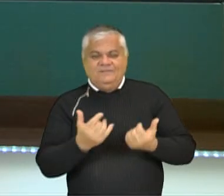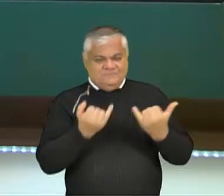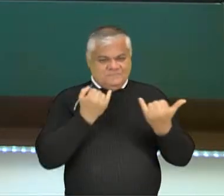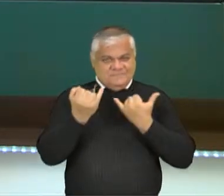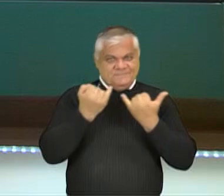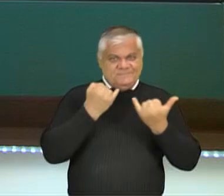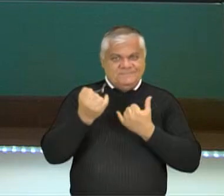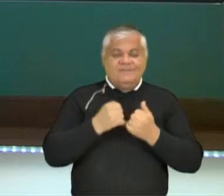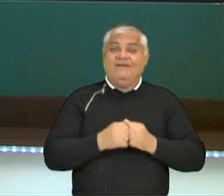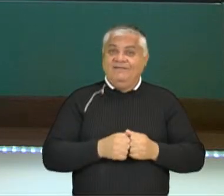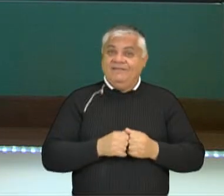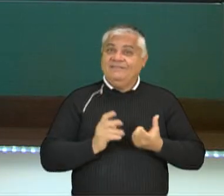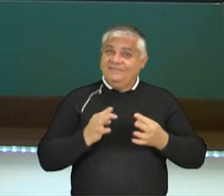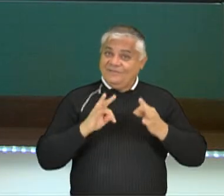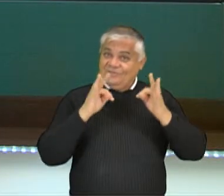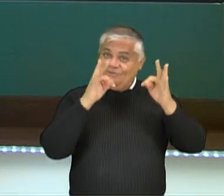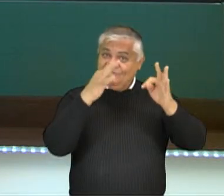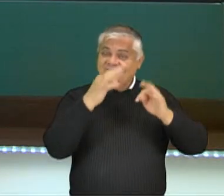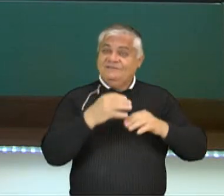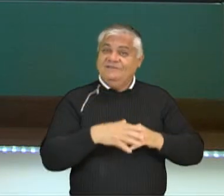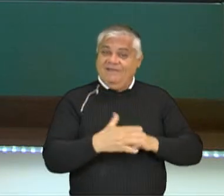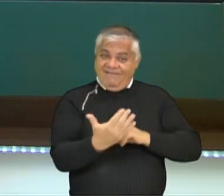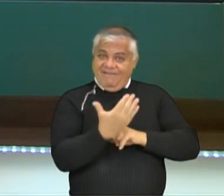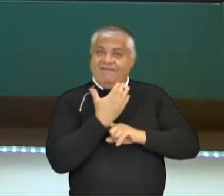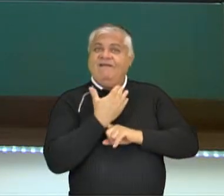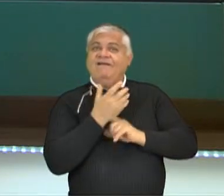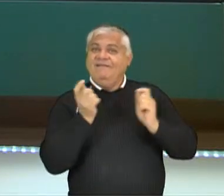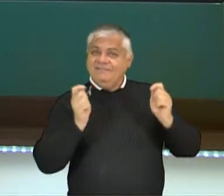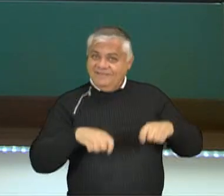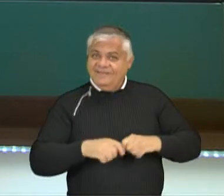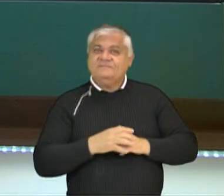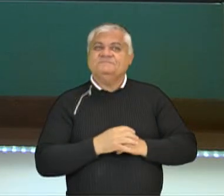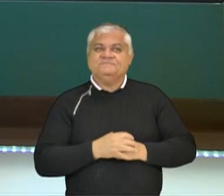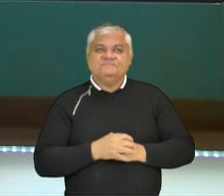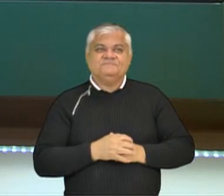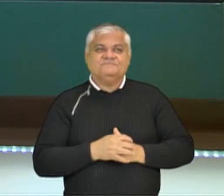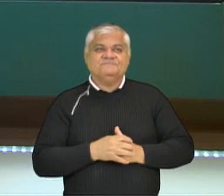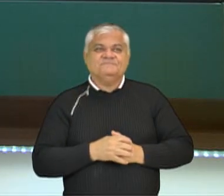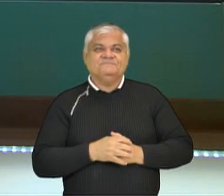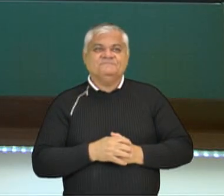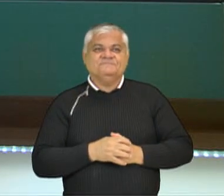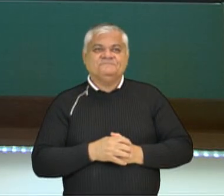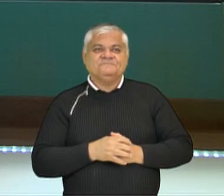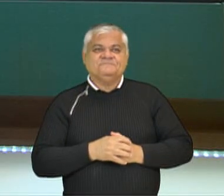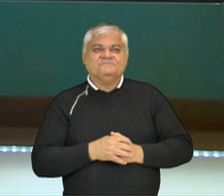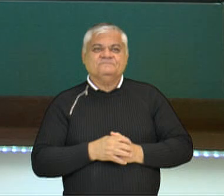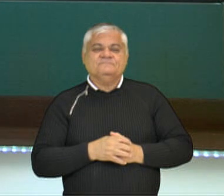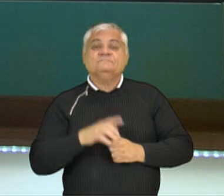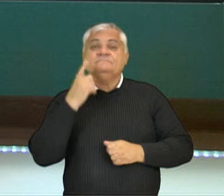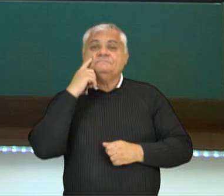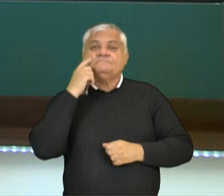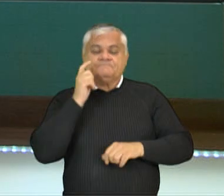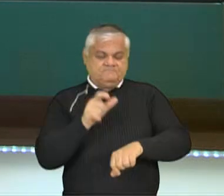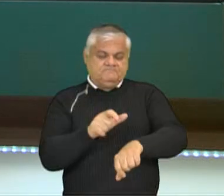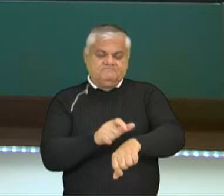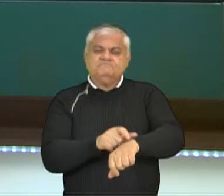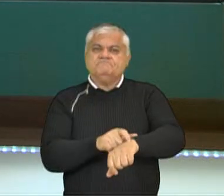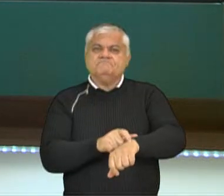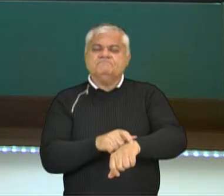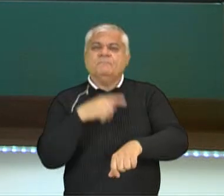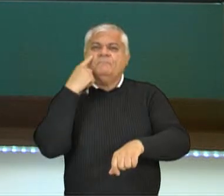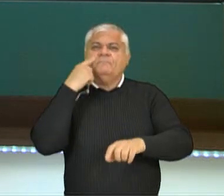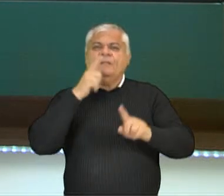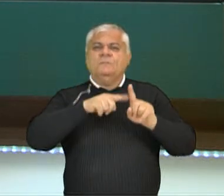um benefício da tecnologia que a ciência trouxe para nós. Monitores de frequência, né?